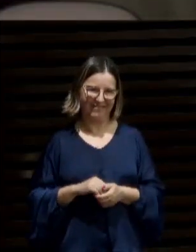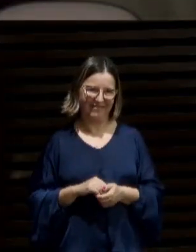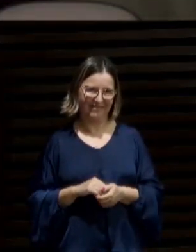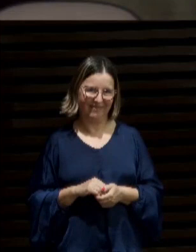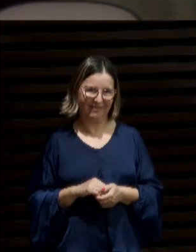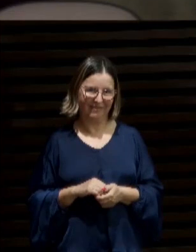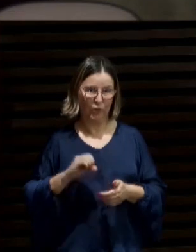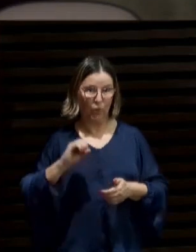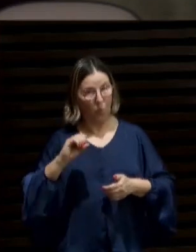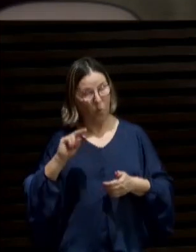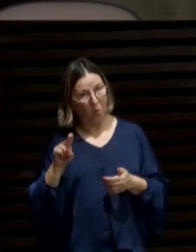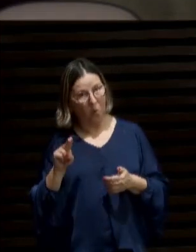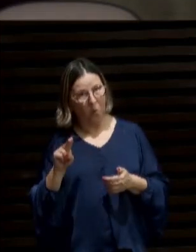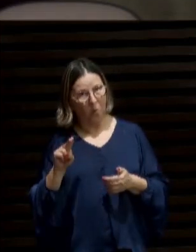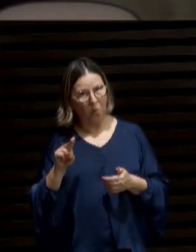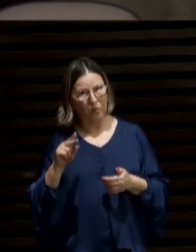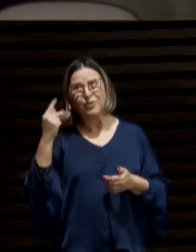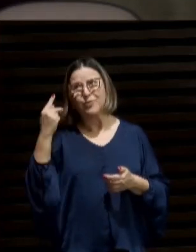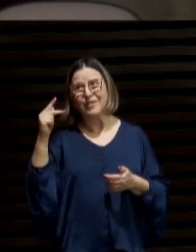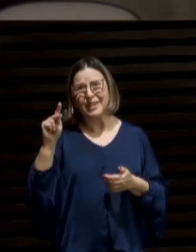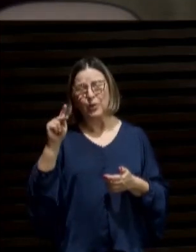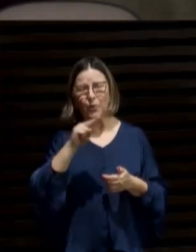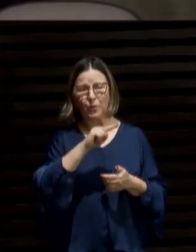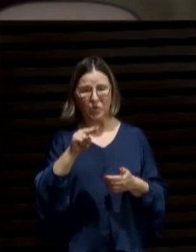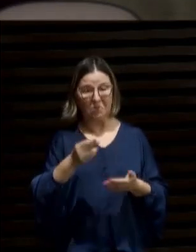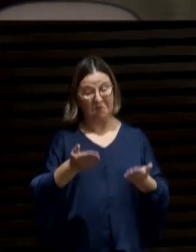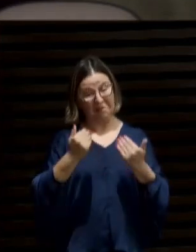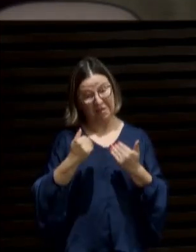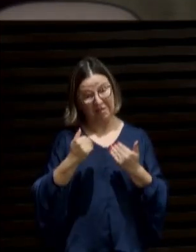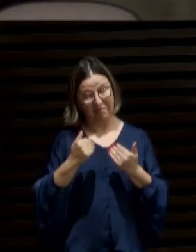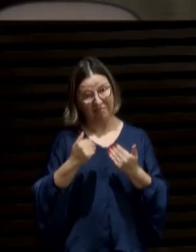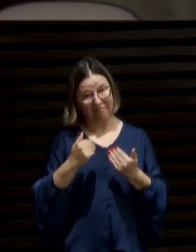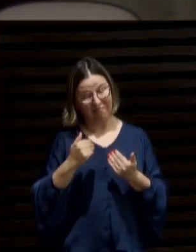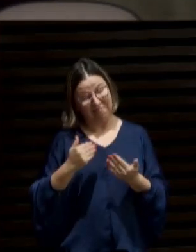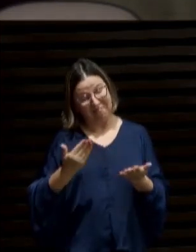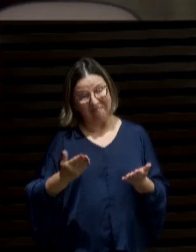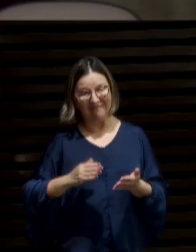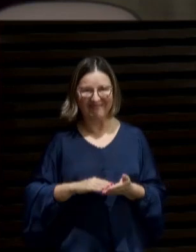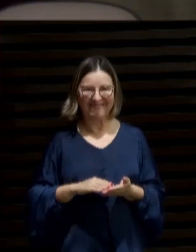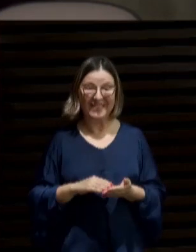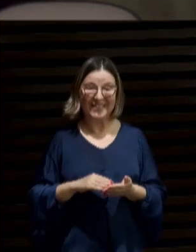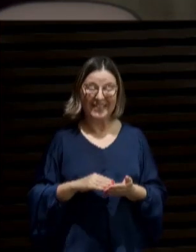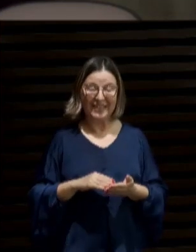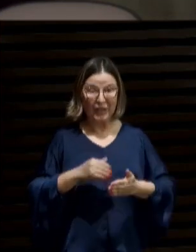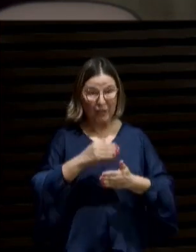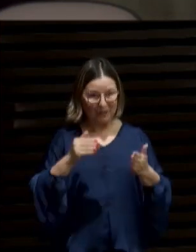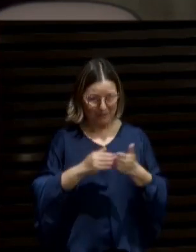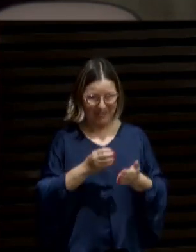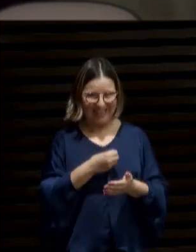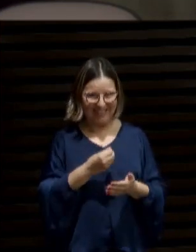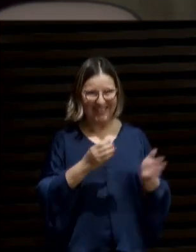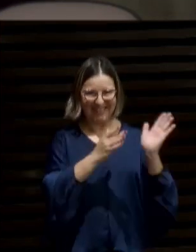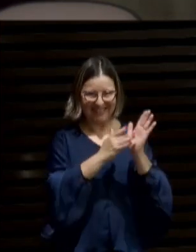ou o teu nome que me deste. Aí nós vamos saber pela Bíblia que tudo na vida de